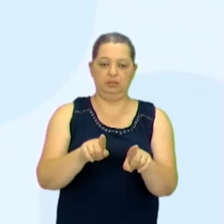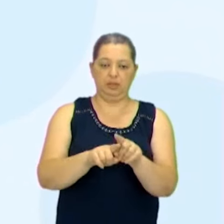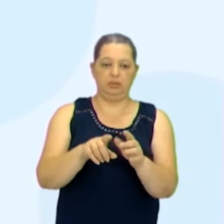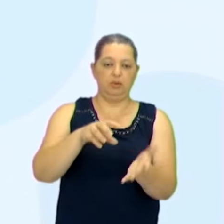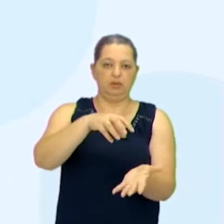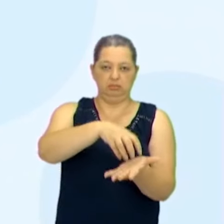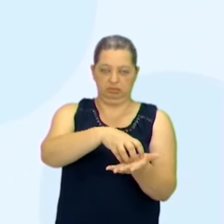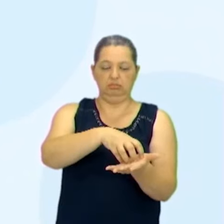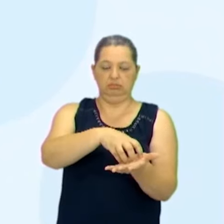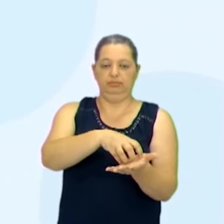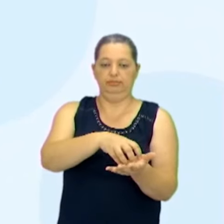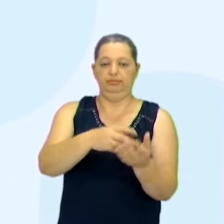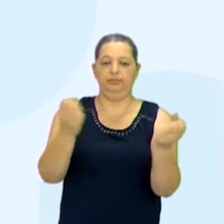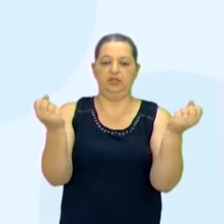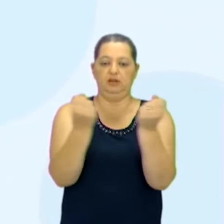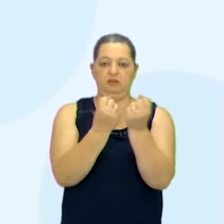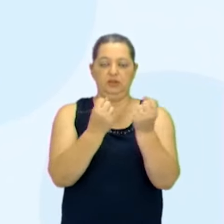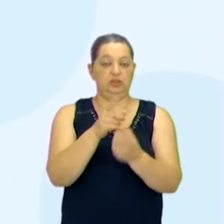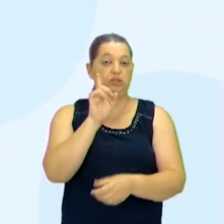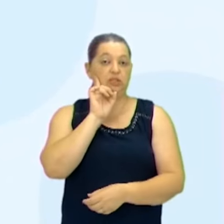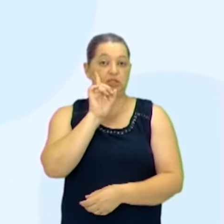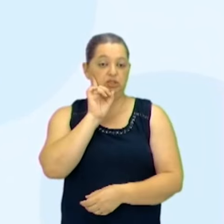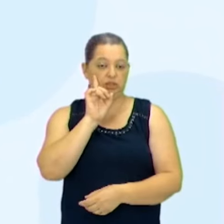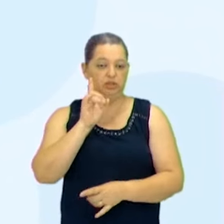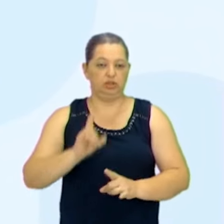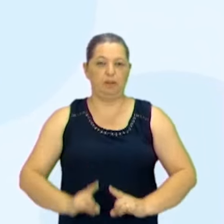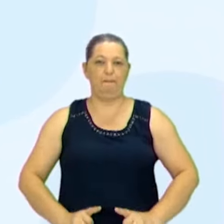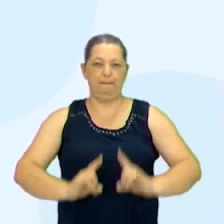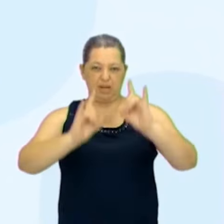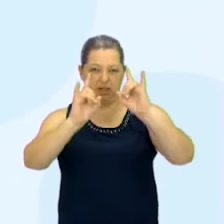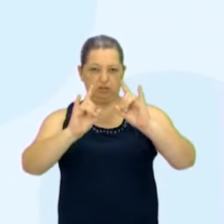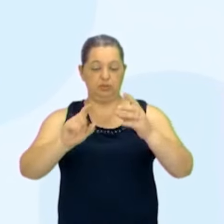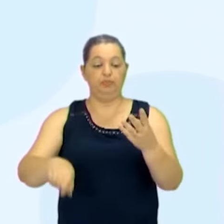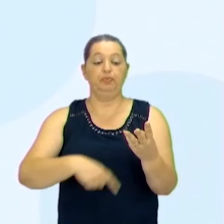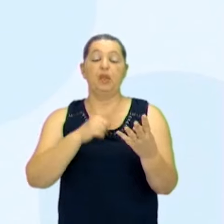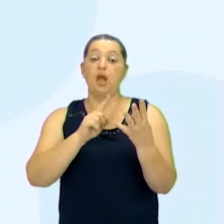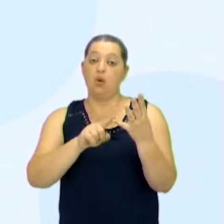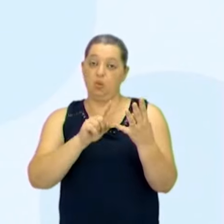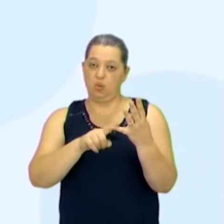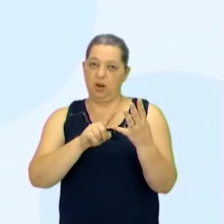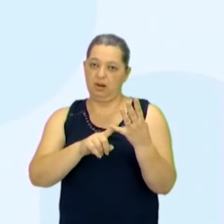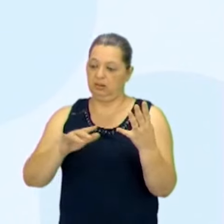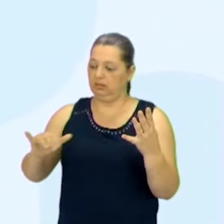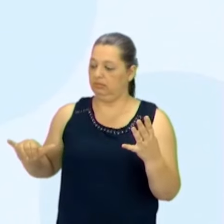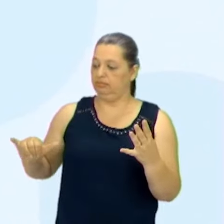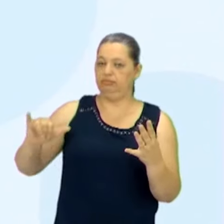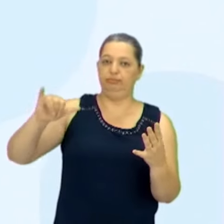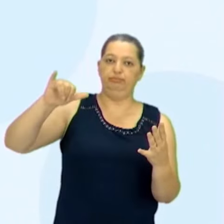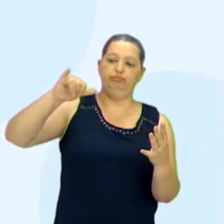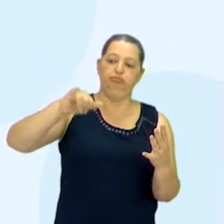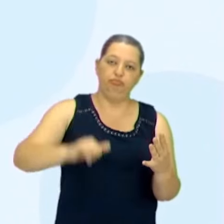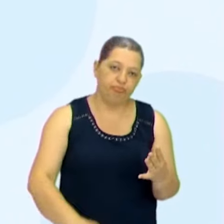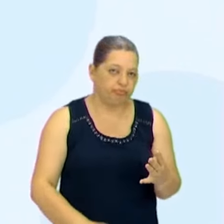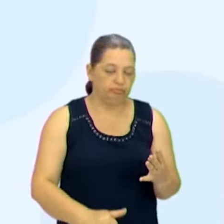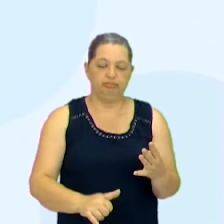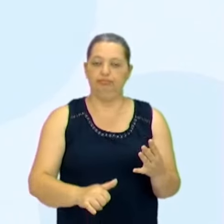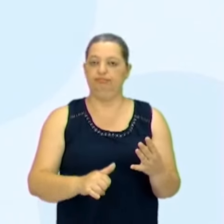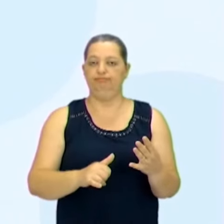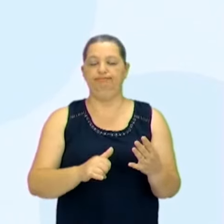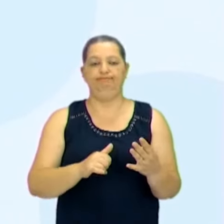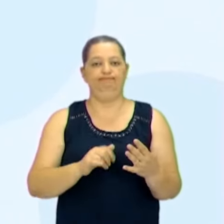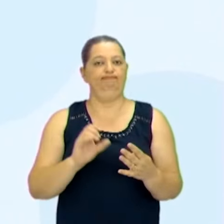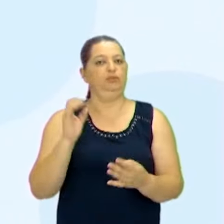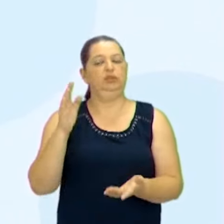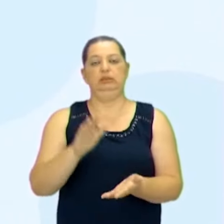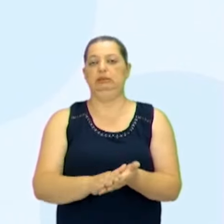dos Estados Unidos. Uma 4ª aeronave caiu sem atingir o alvo. Da capital